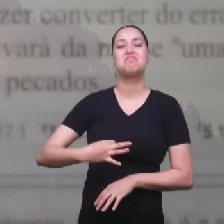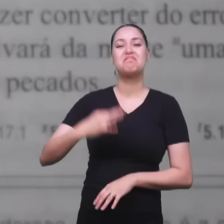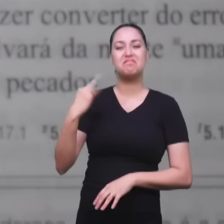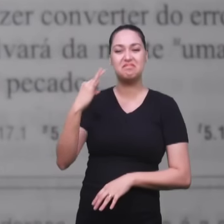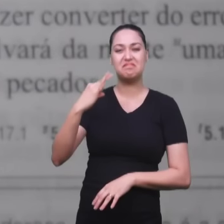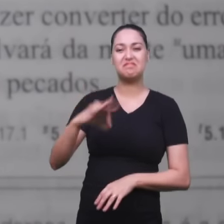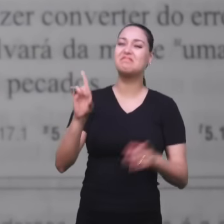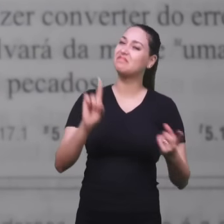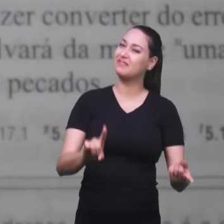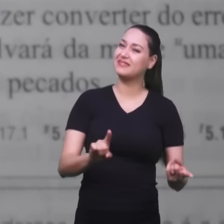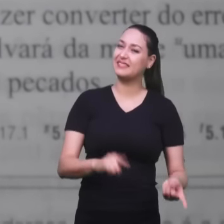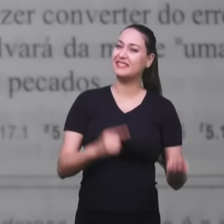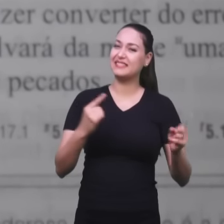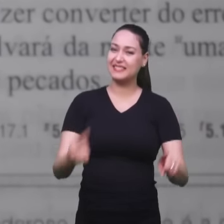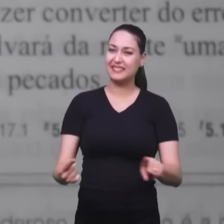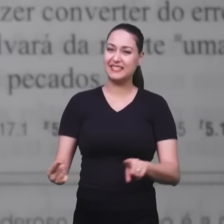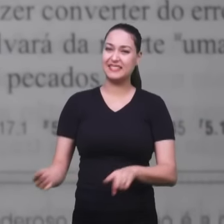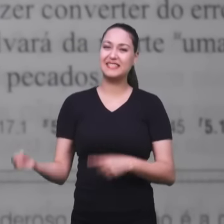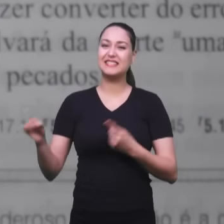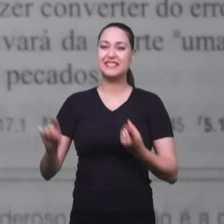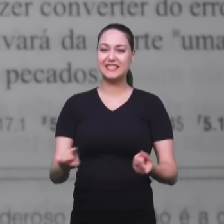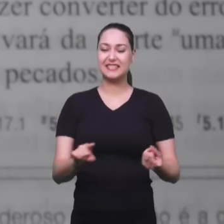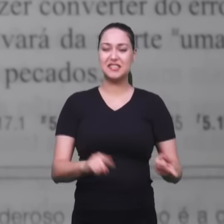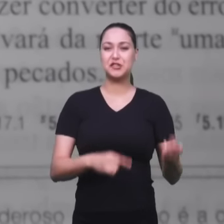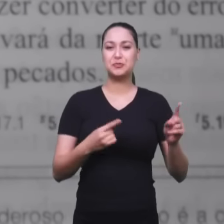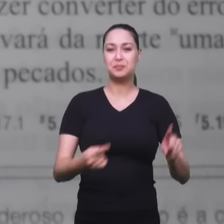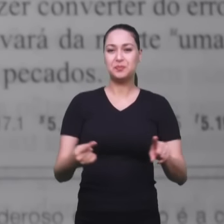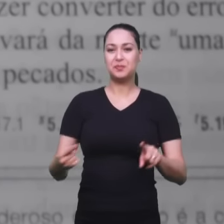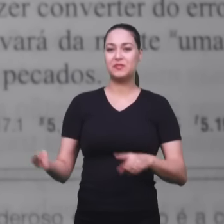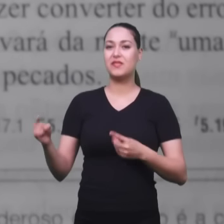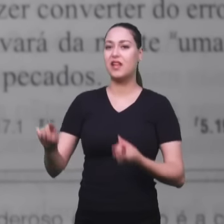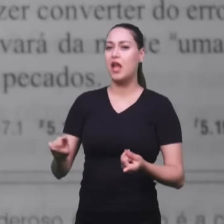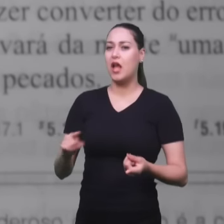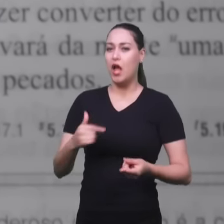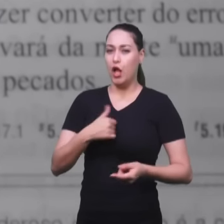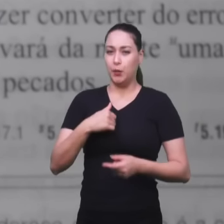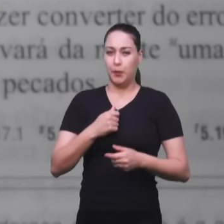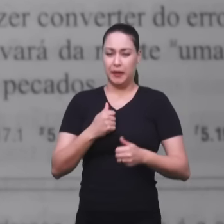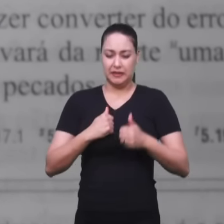Eu Minha Lúcia